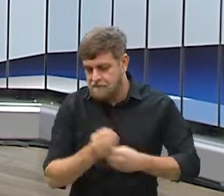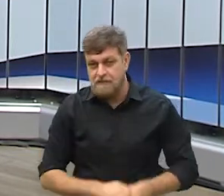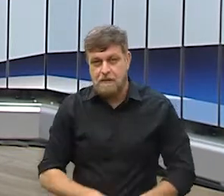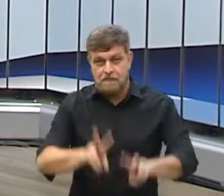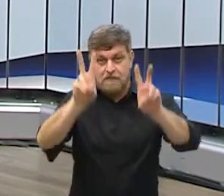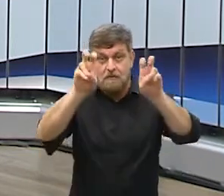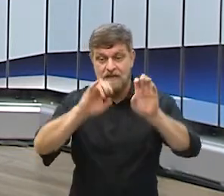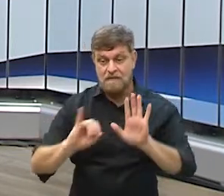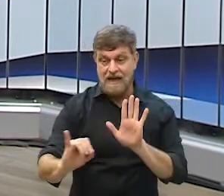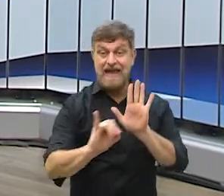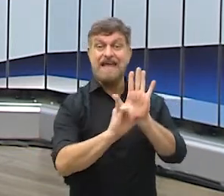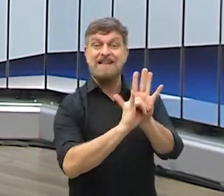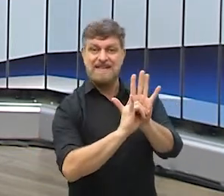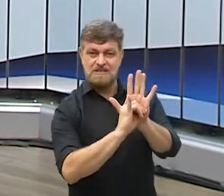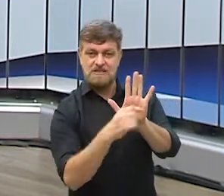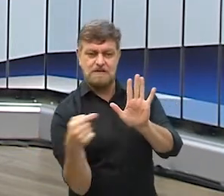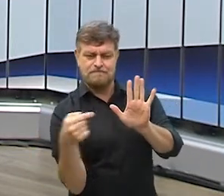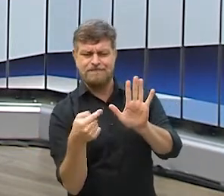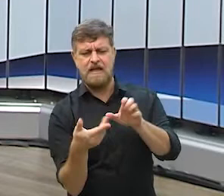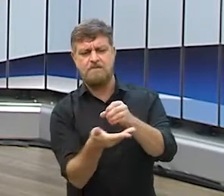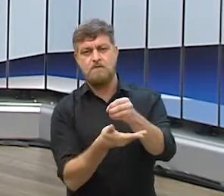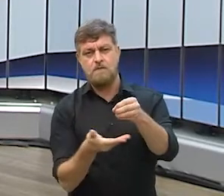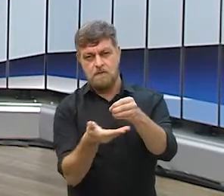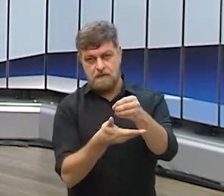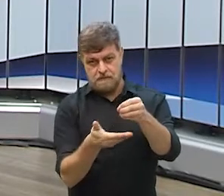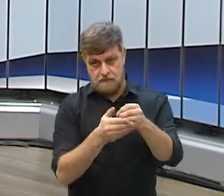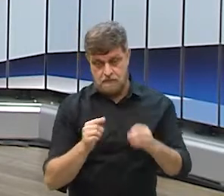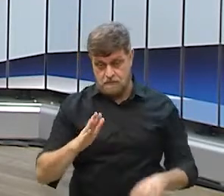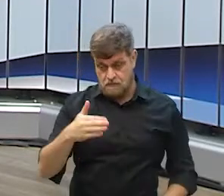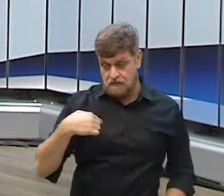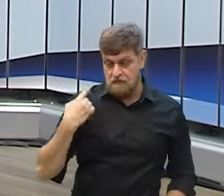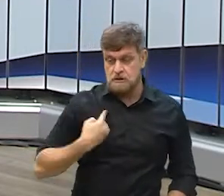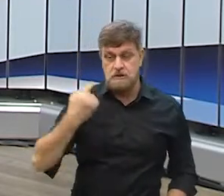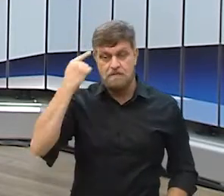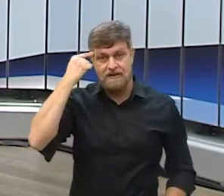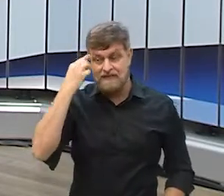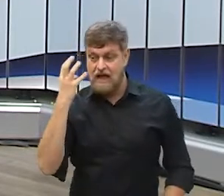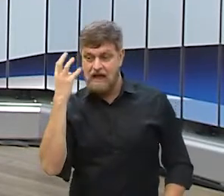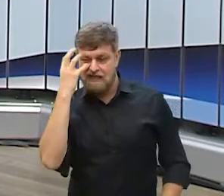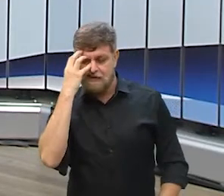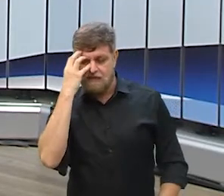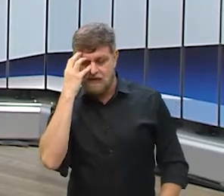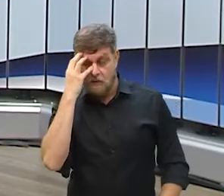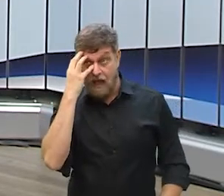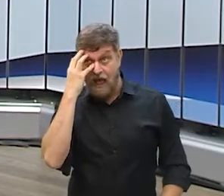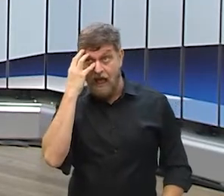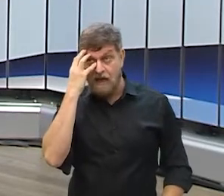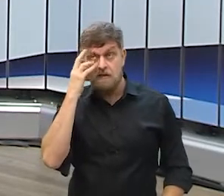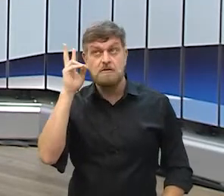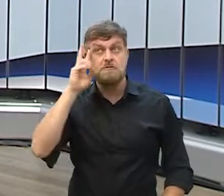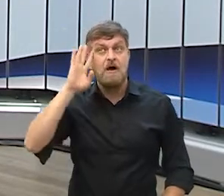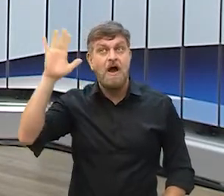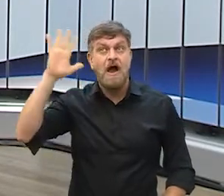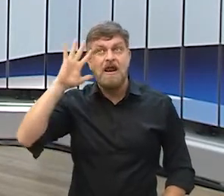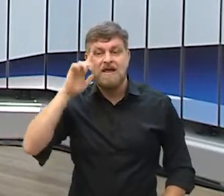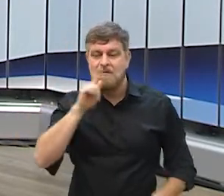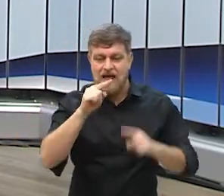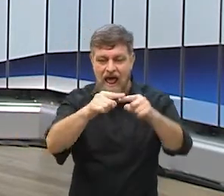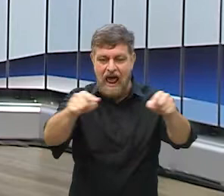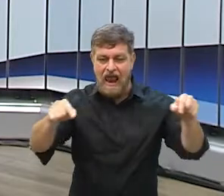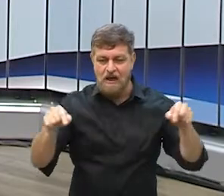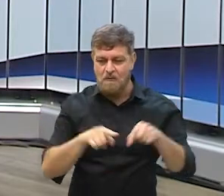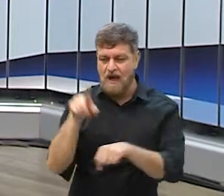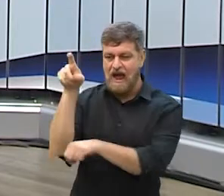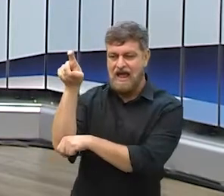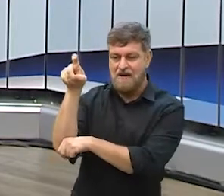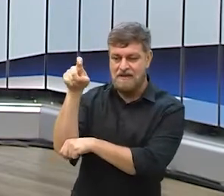da identidade, né? Acho que isso é fundamental, porque quando a gente fala bairro Taquaral, você já pensa na Lagoa. Quando você fala no Cambuí, você já associa